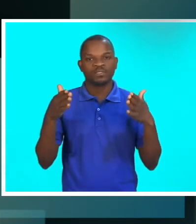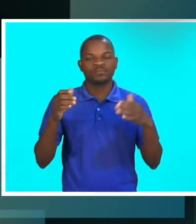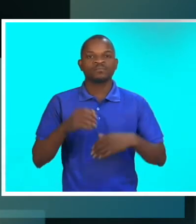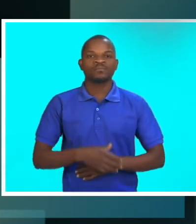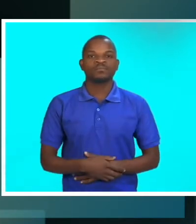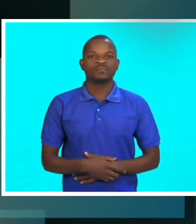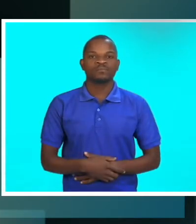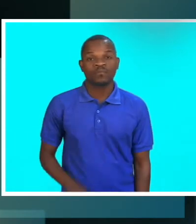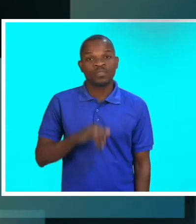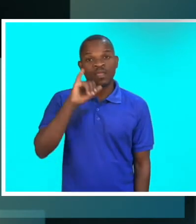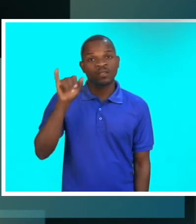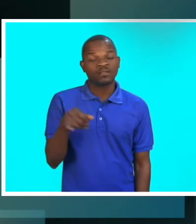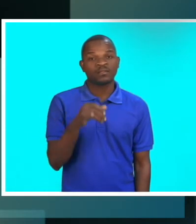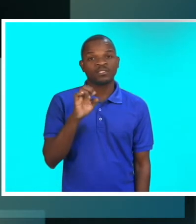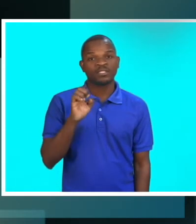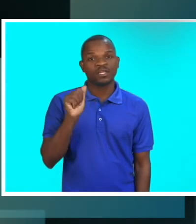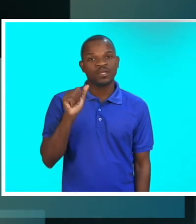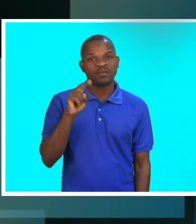empresa